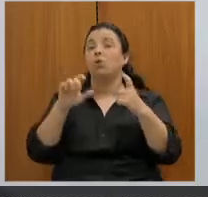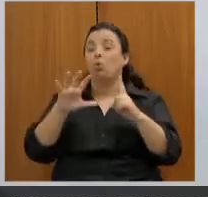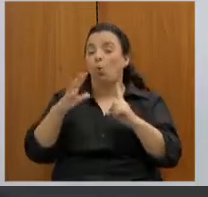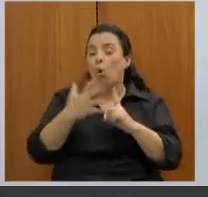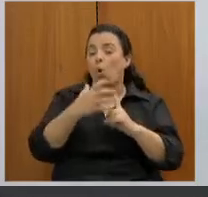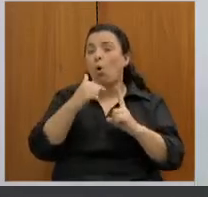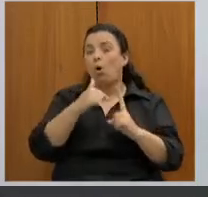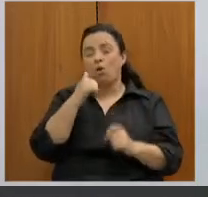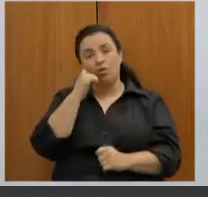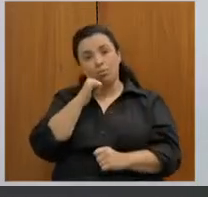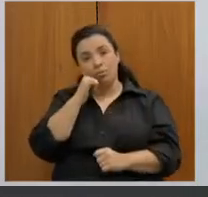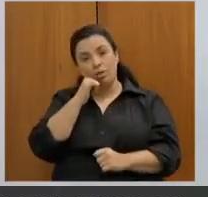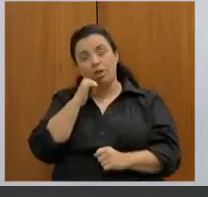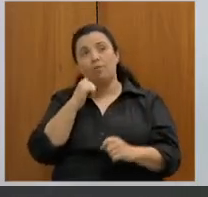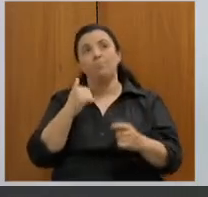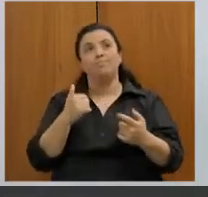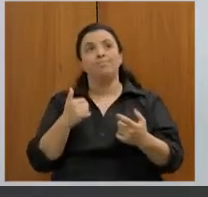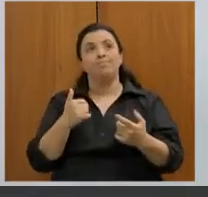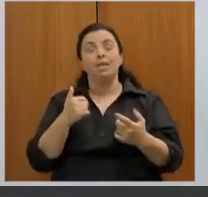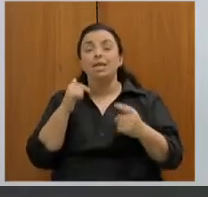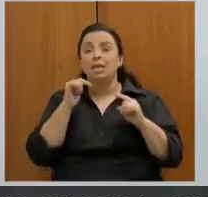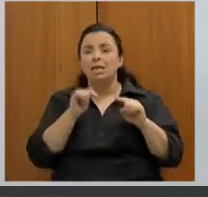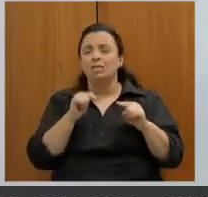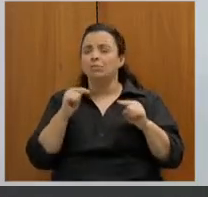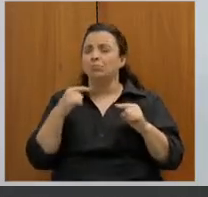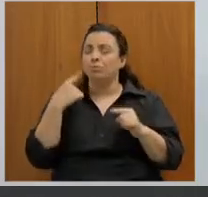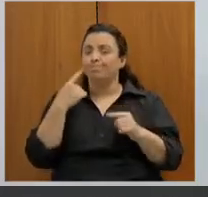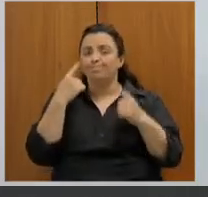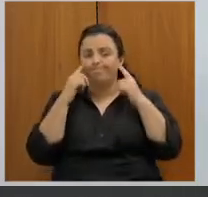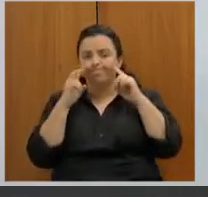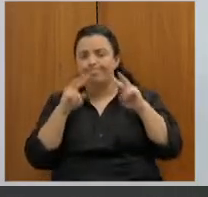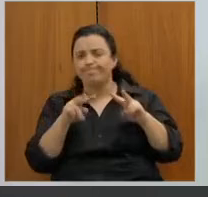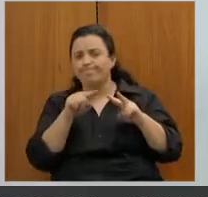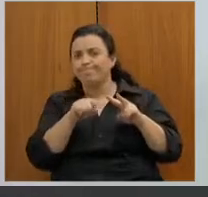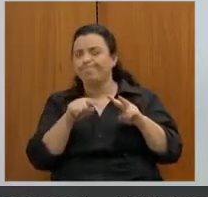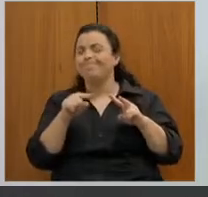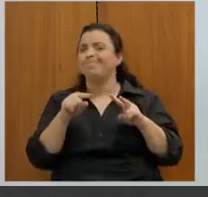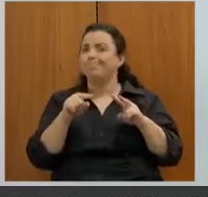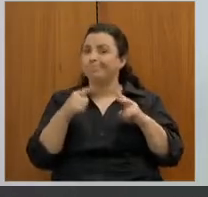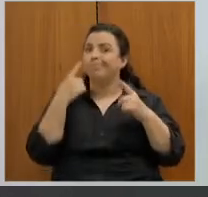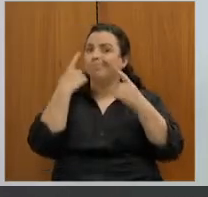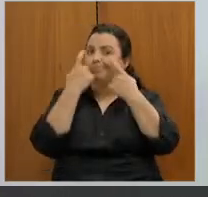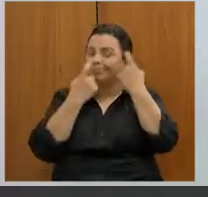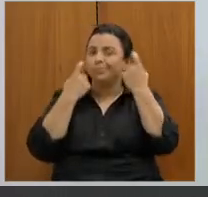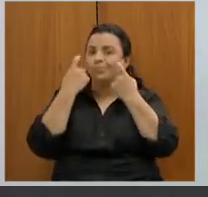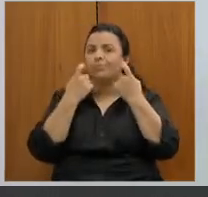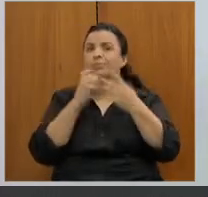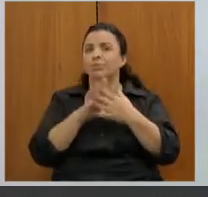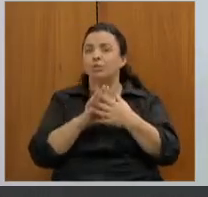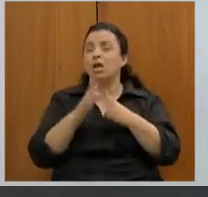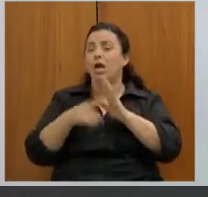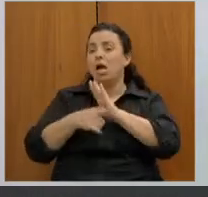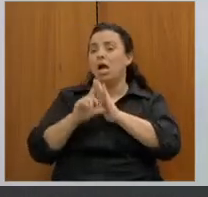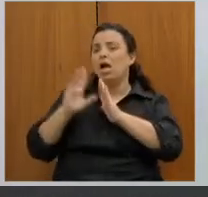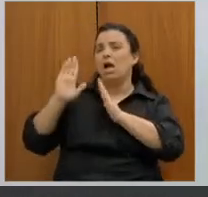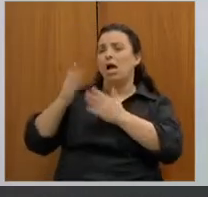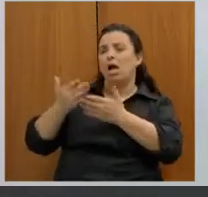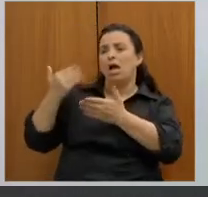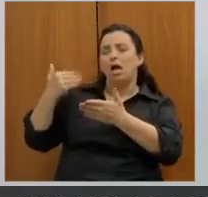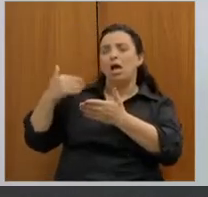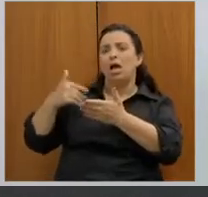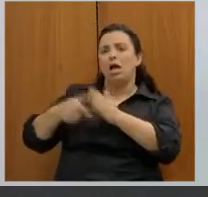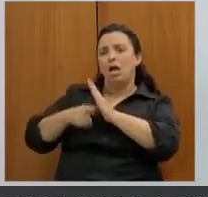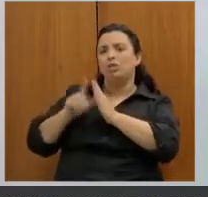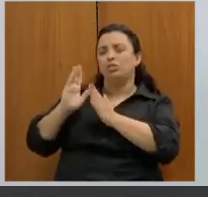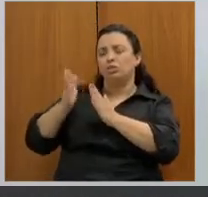preocupa no entanto Como já foi falado né Por todas as as pessoas né da